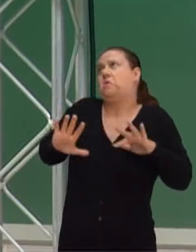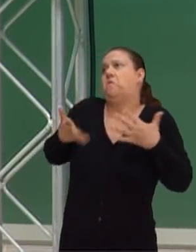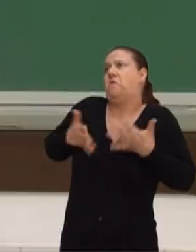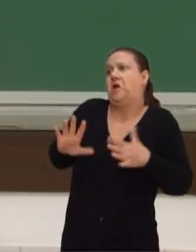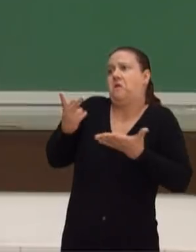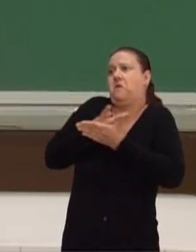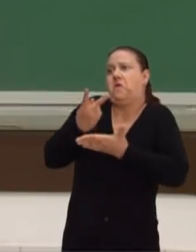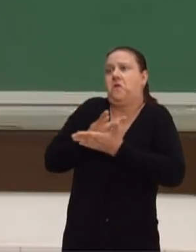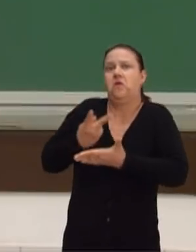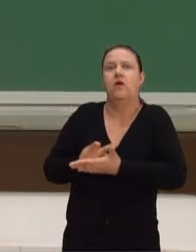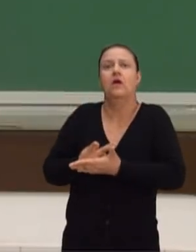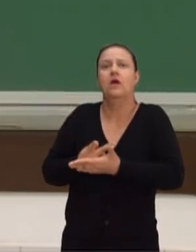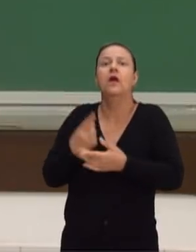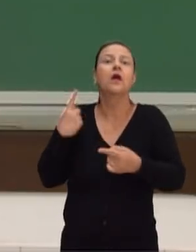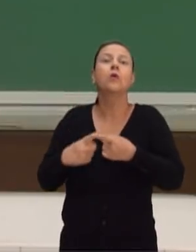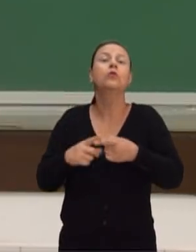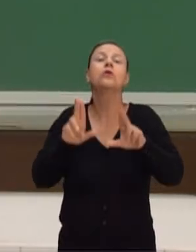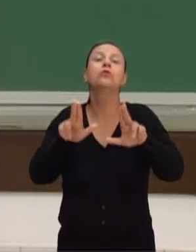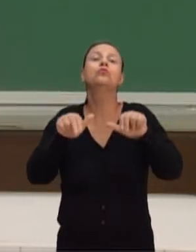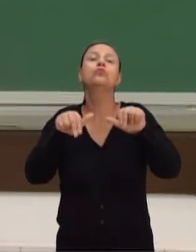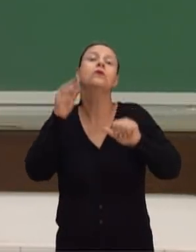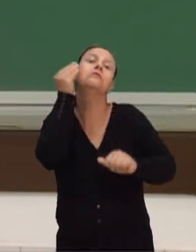válido? Não.